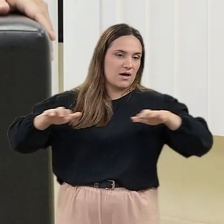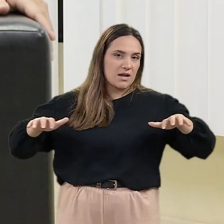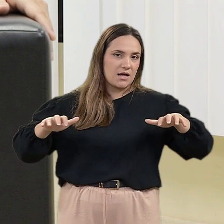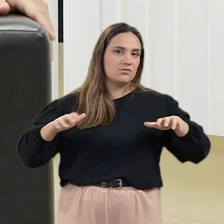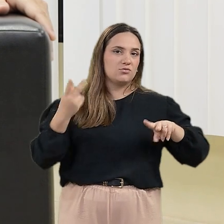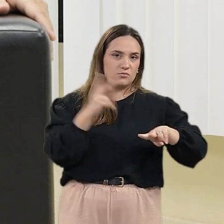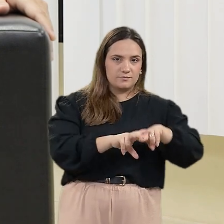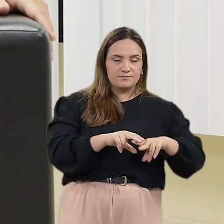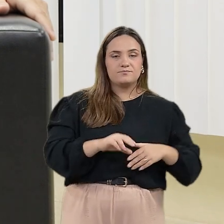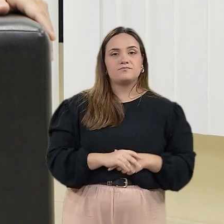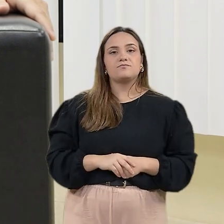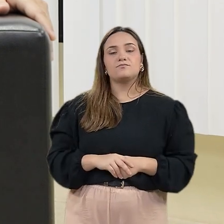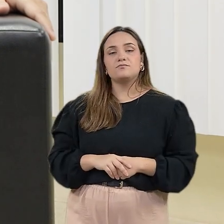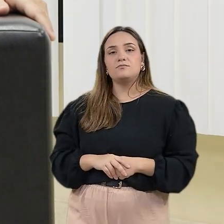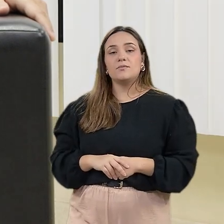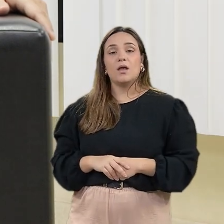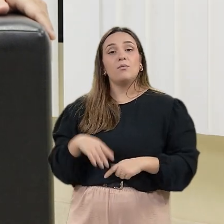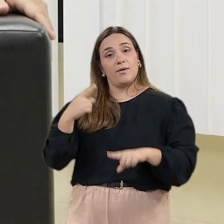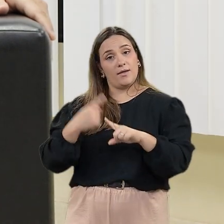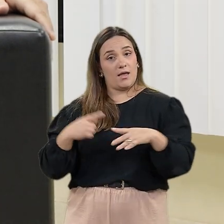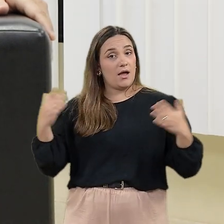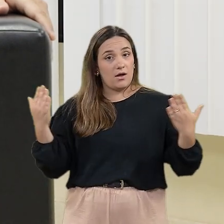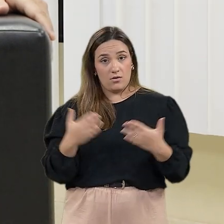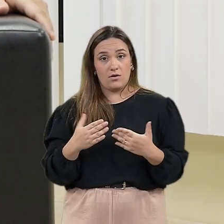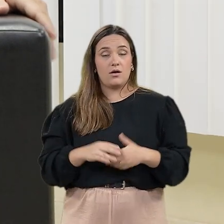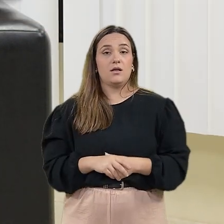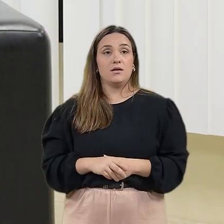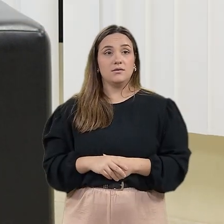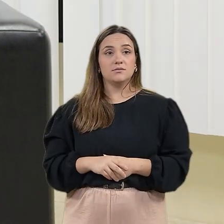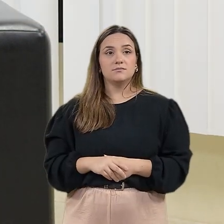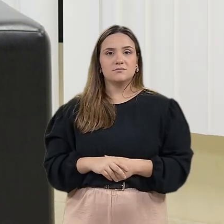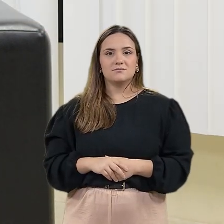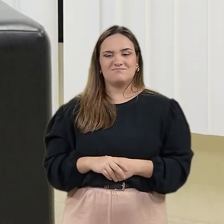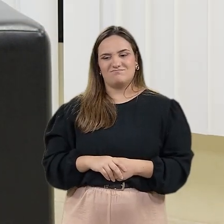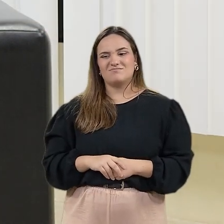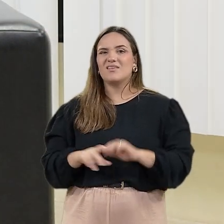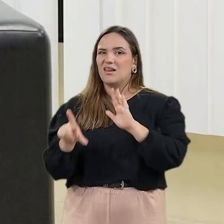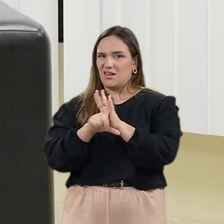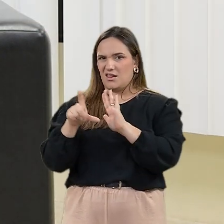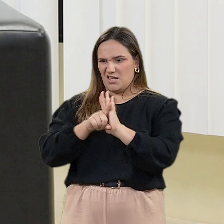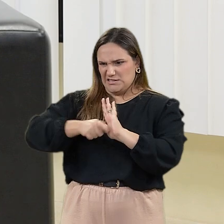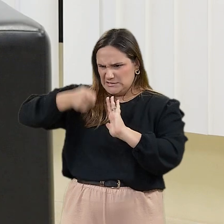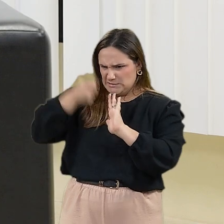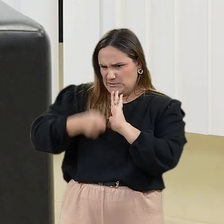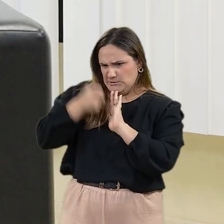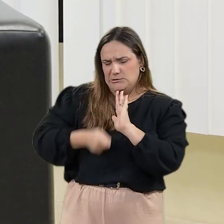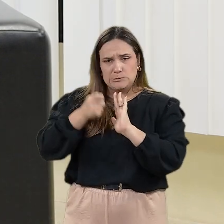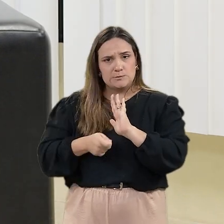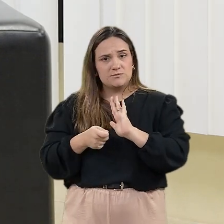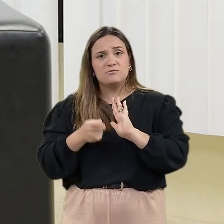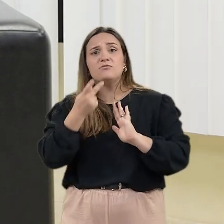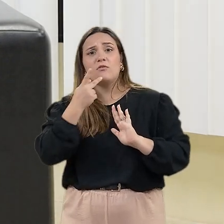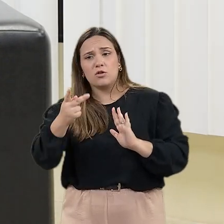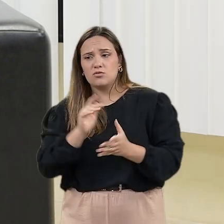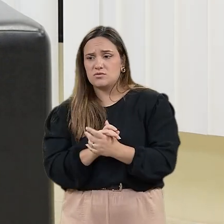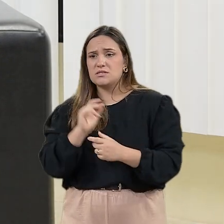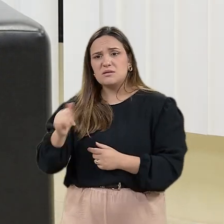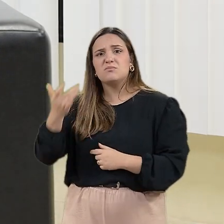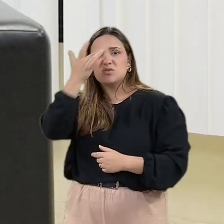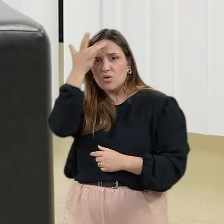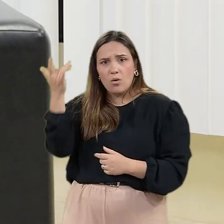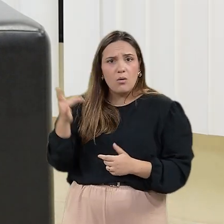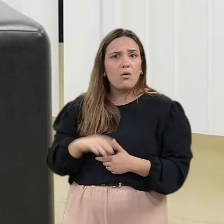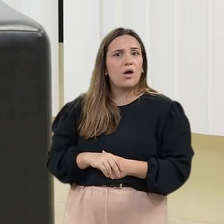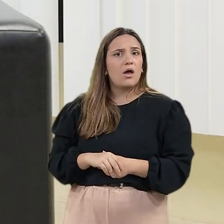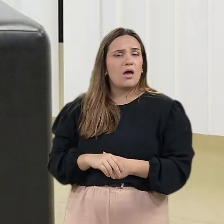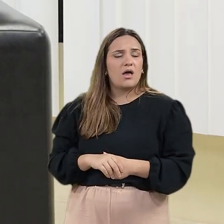extrapenais. E esses efeitos extrapenais também são igualmente importantes, porque agora a lei, então, endurece em relação ao feminicídio e coloca